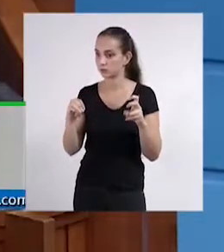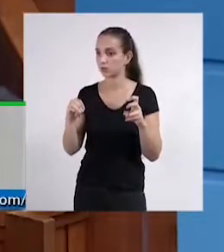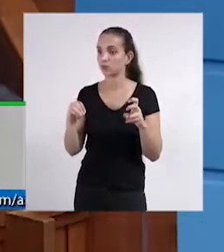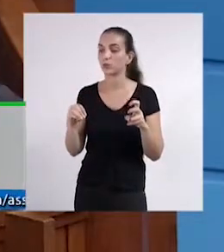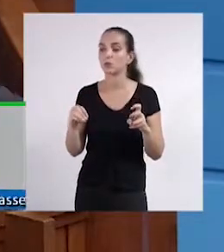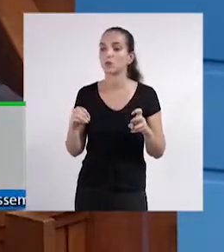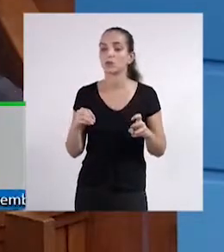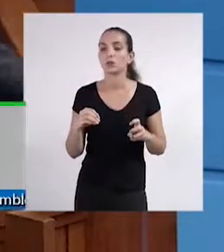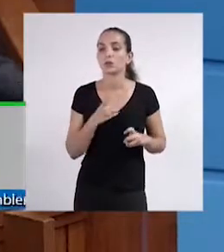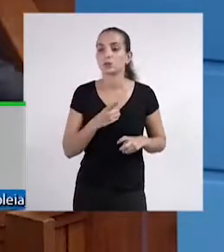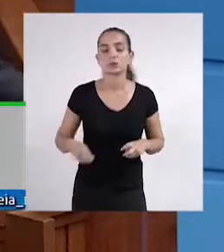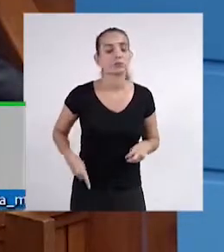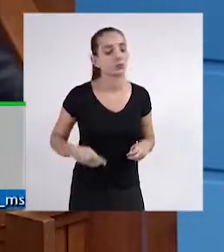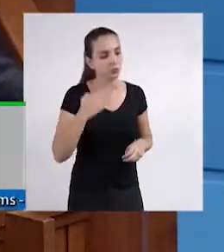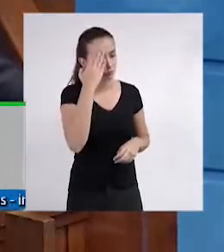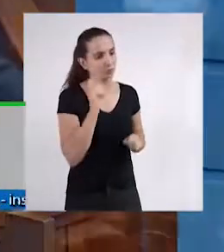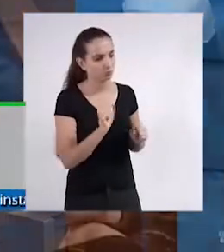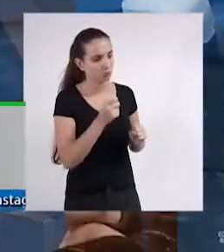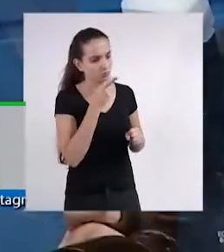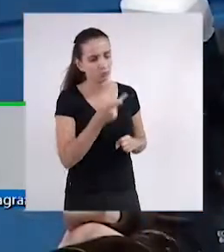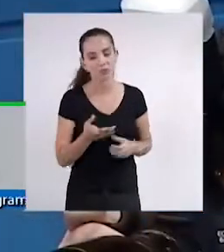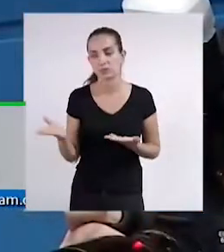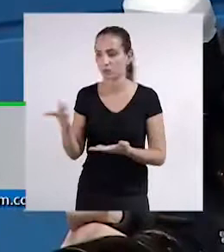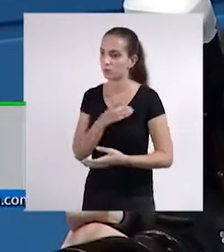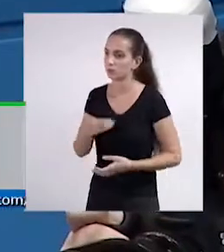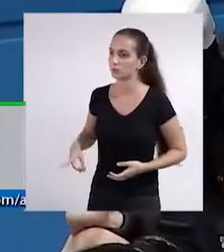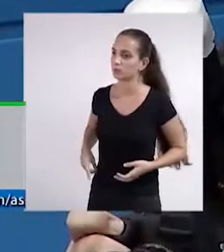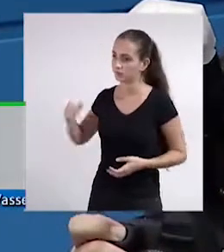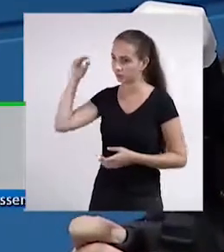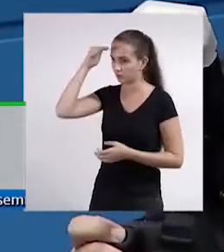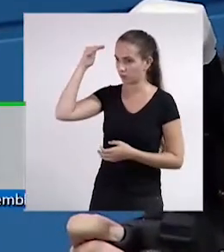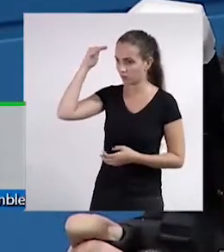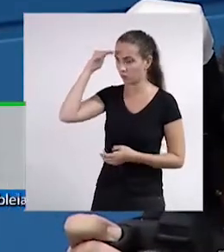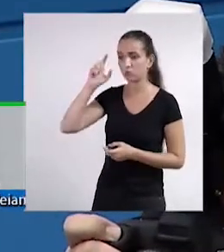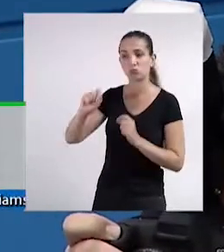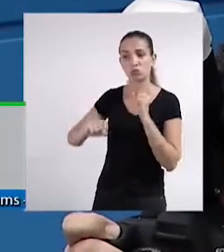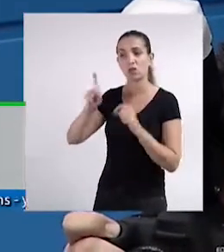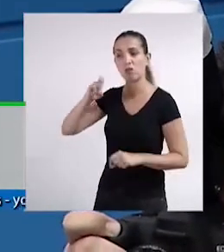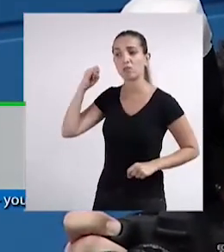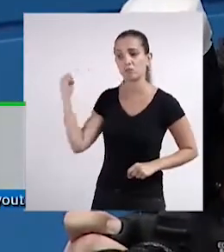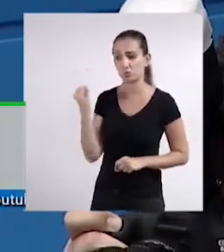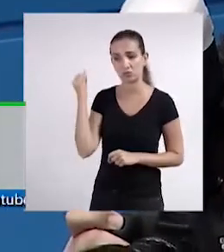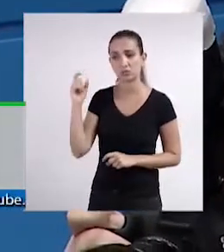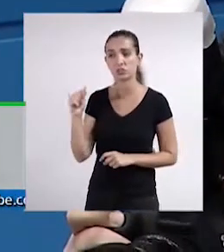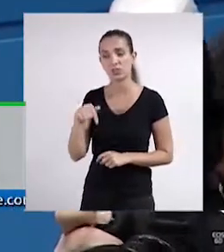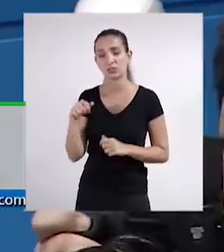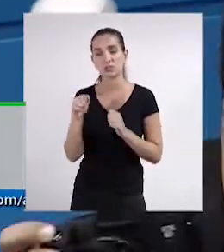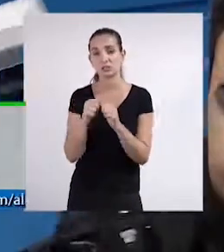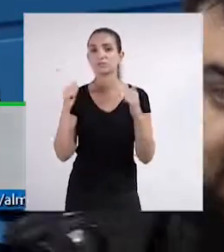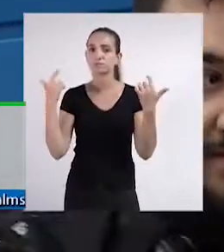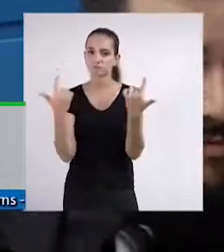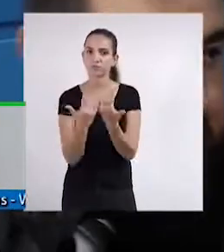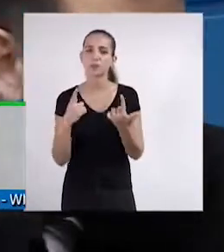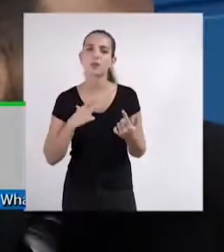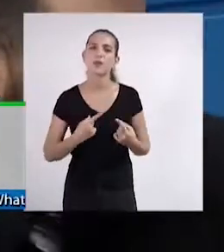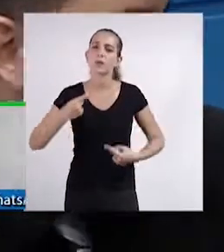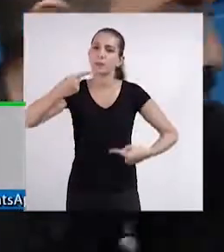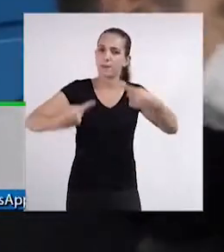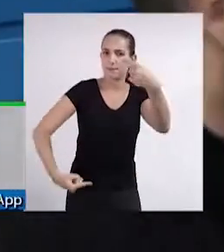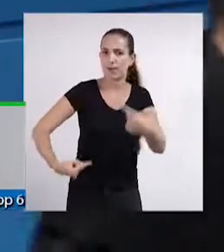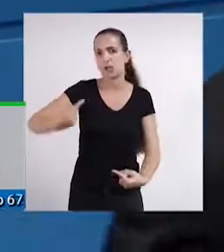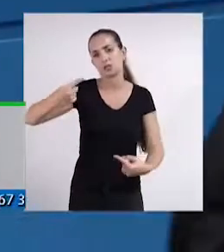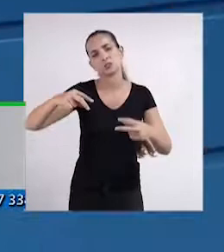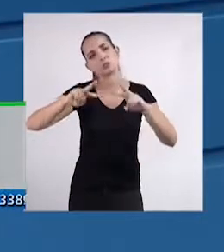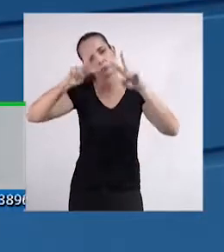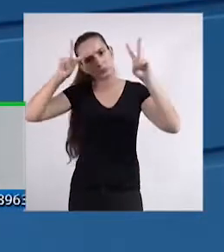Barbosinha, para me concluir. Deputado Cabalmi, é importante que esta casa debata esse